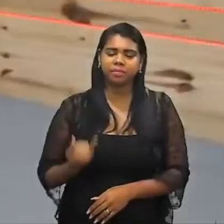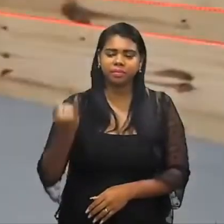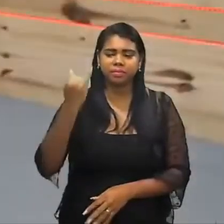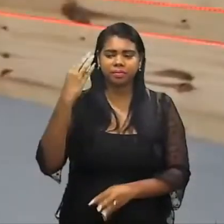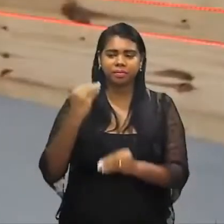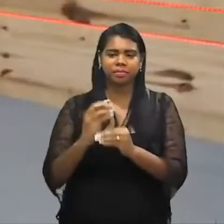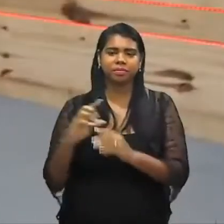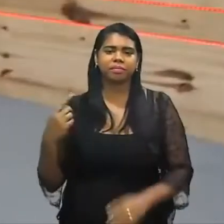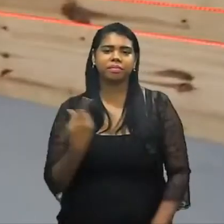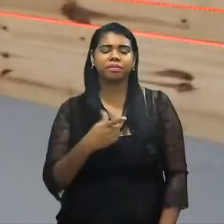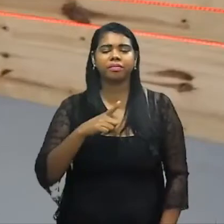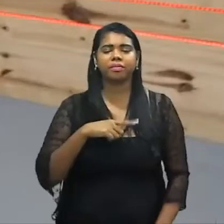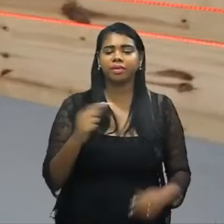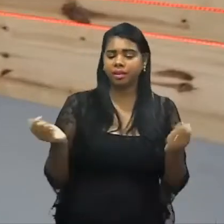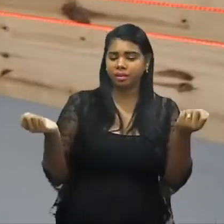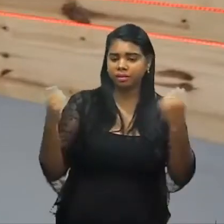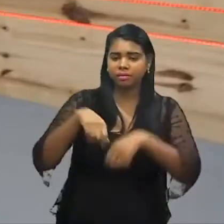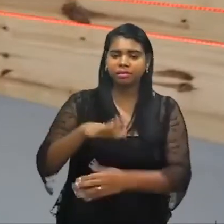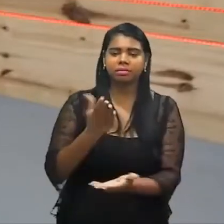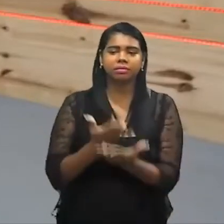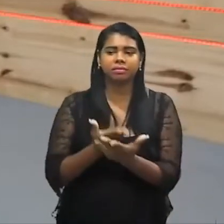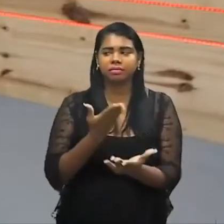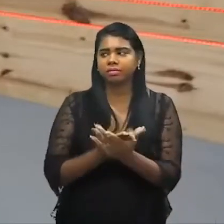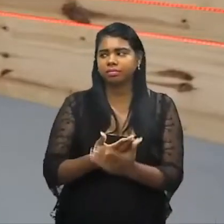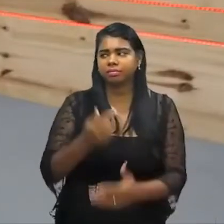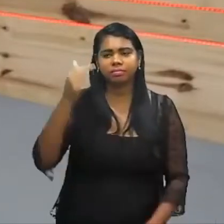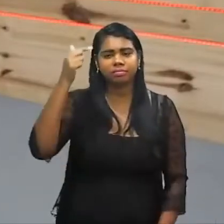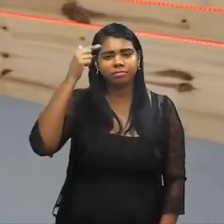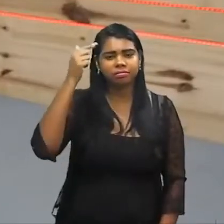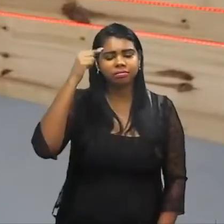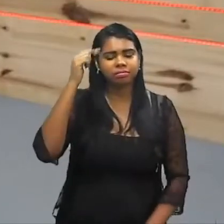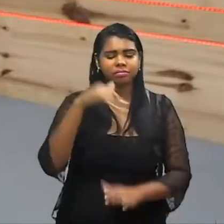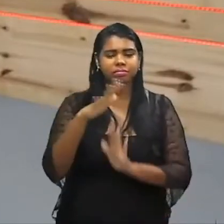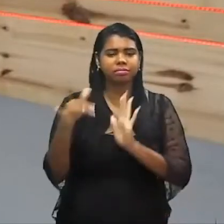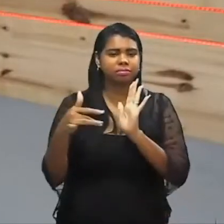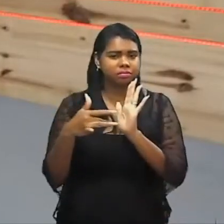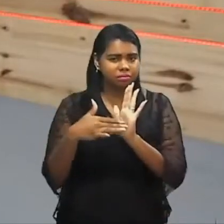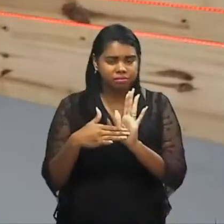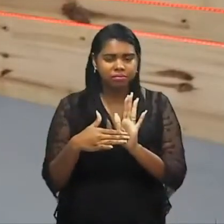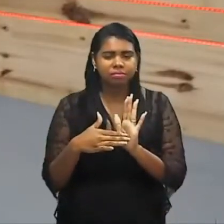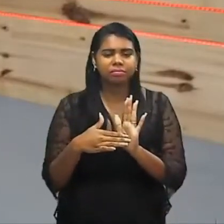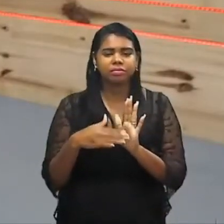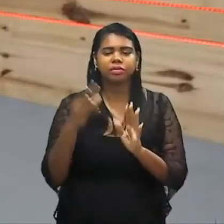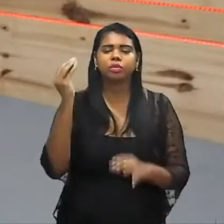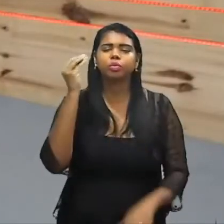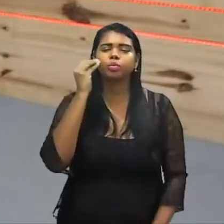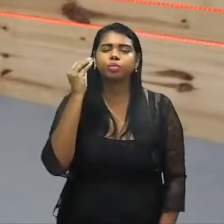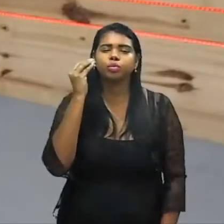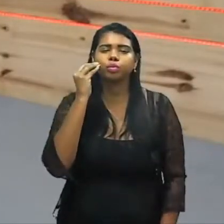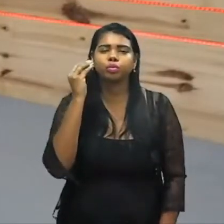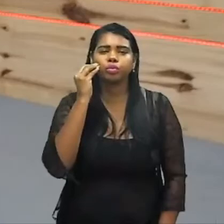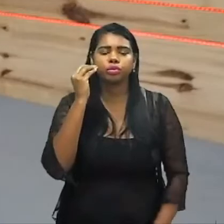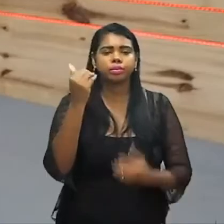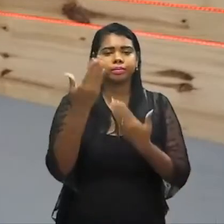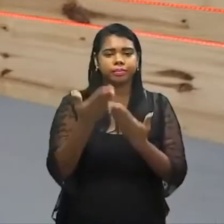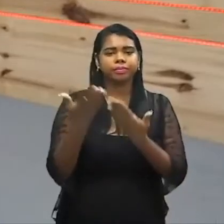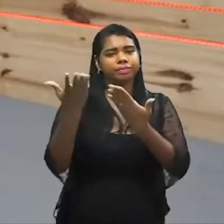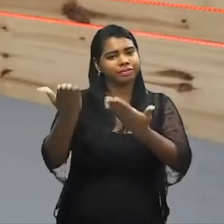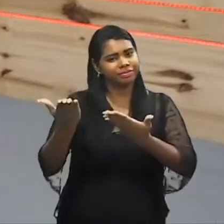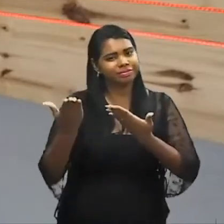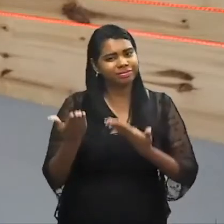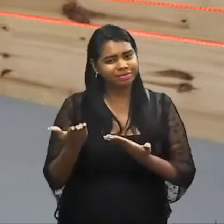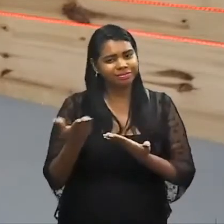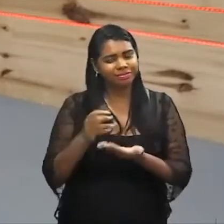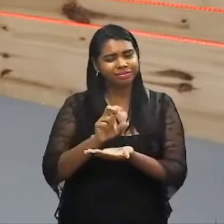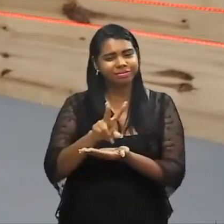que a gente tenha essa possibilidade de estudar e de pensar todos esses elementos, tá bom? Um beijo bem grande para você, bem-vindo de volta